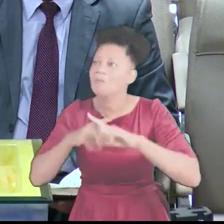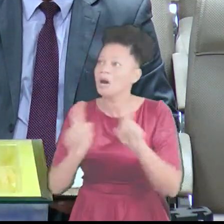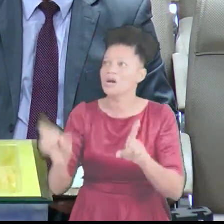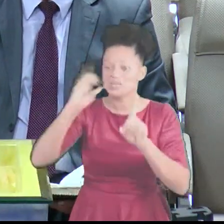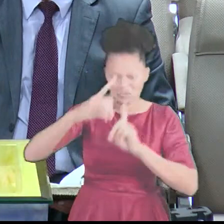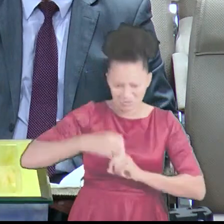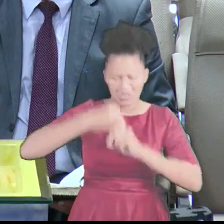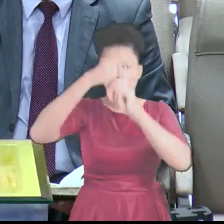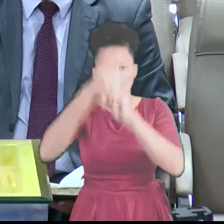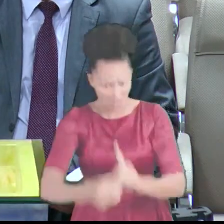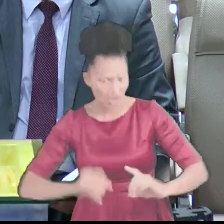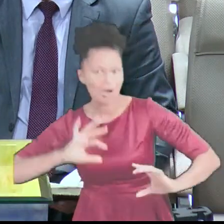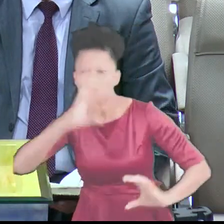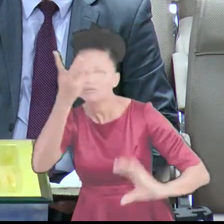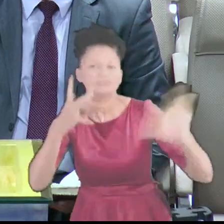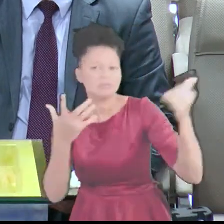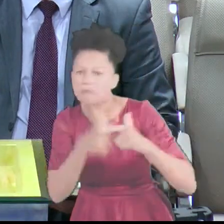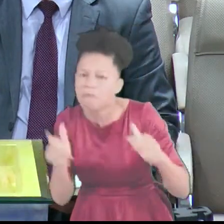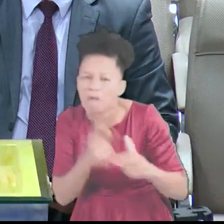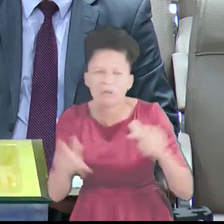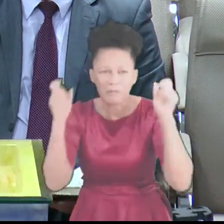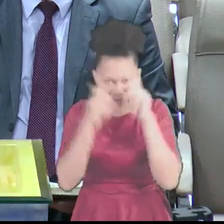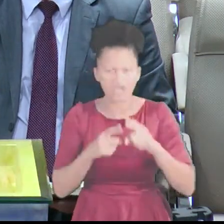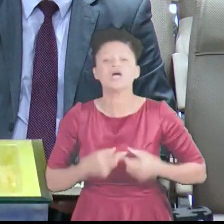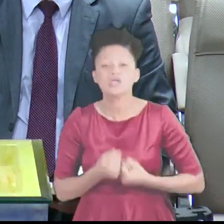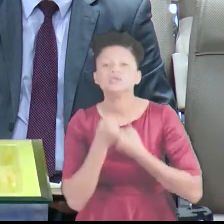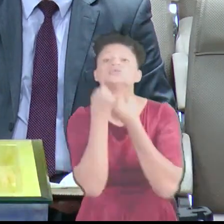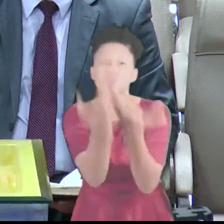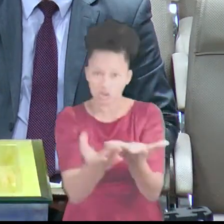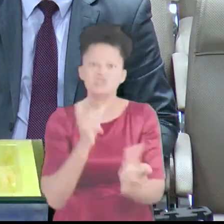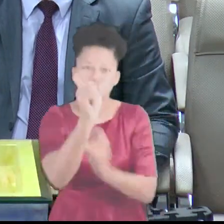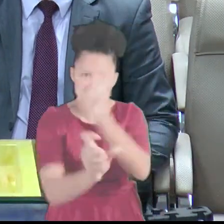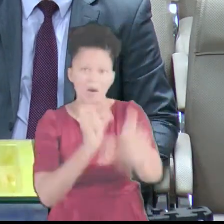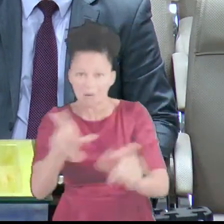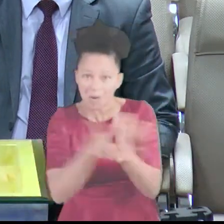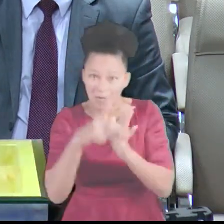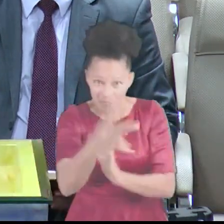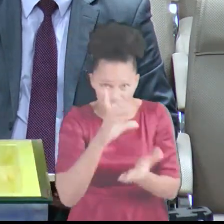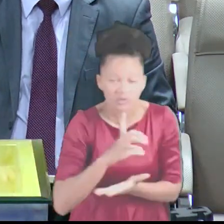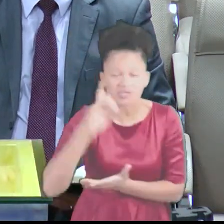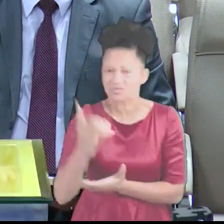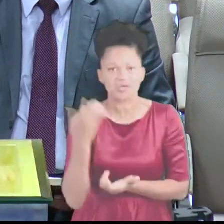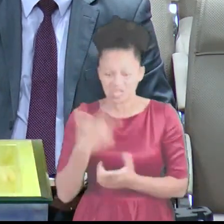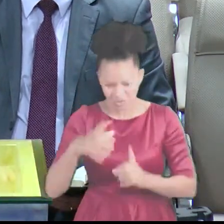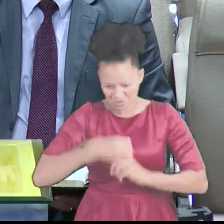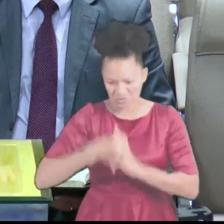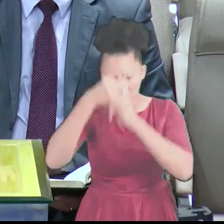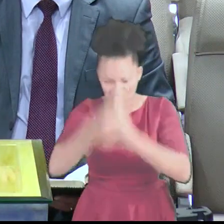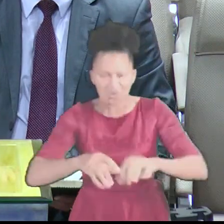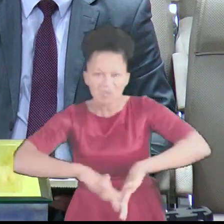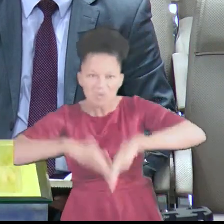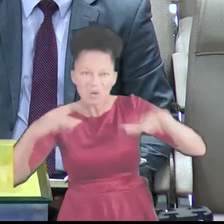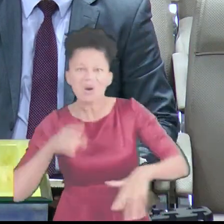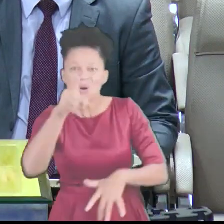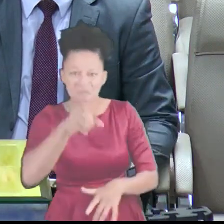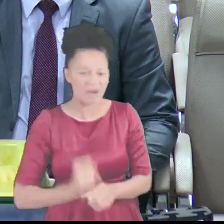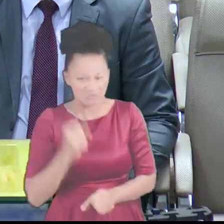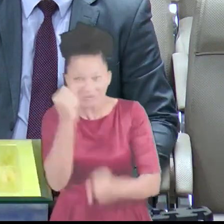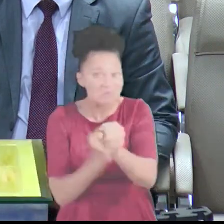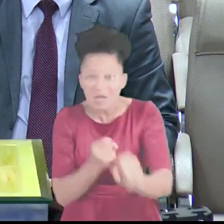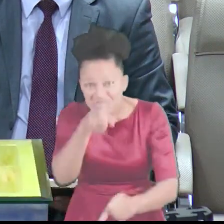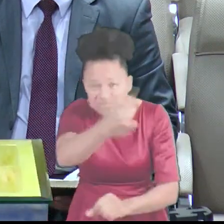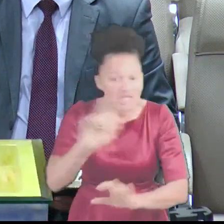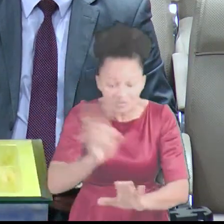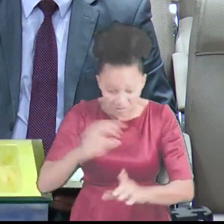Deus lhe colocou nesta situação. E deixa eu entregar uma palavra de Deus aqui: Deus não te levou a este vale para te matar neste